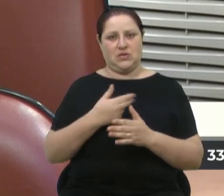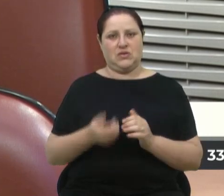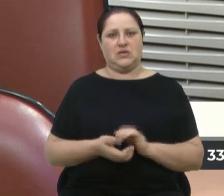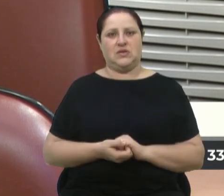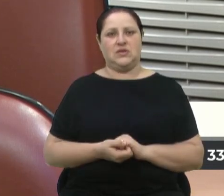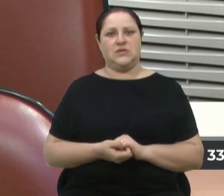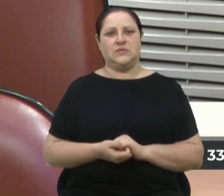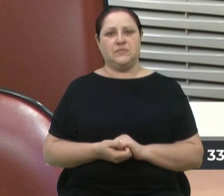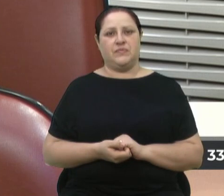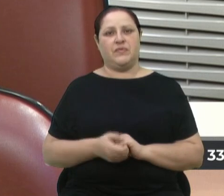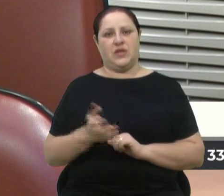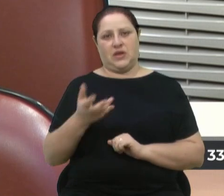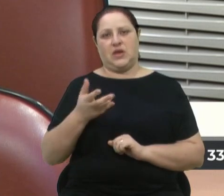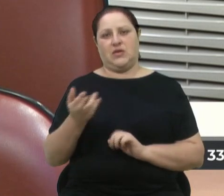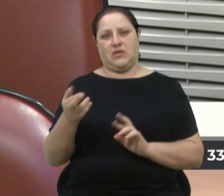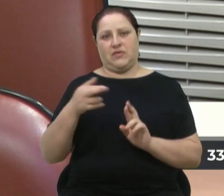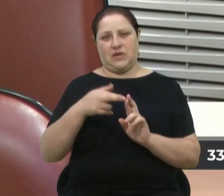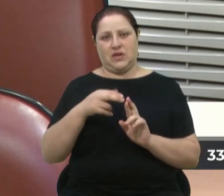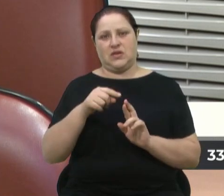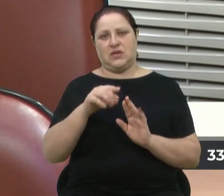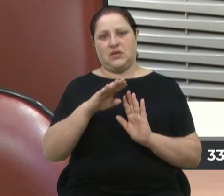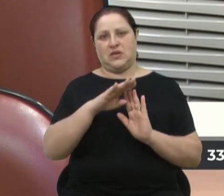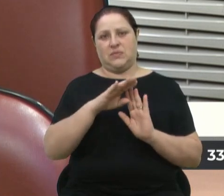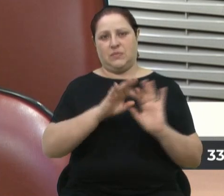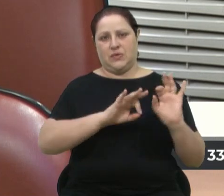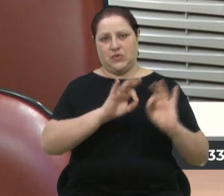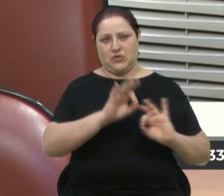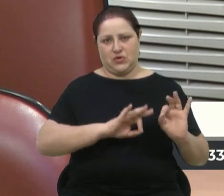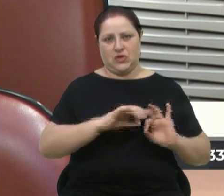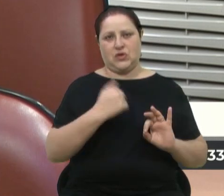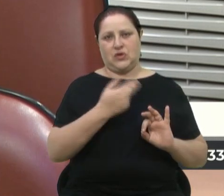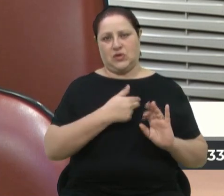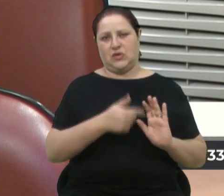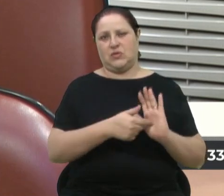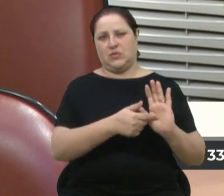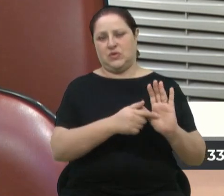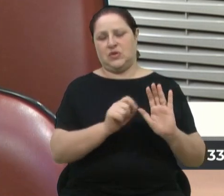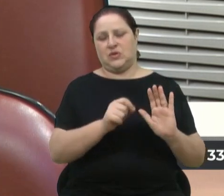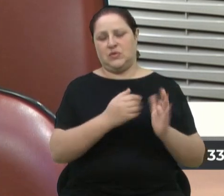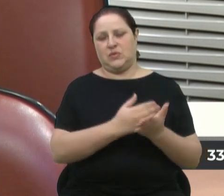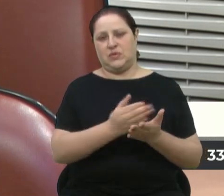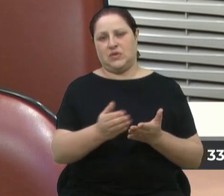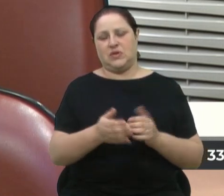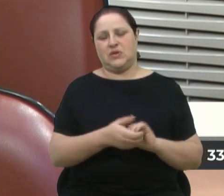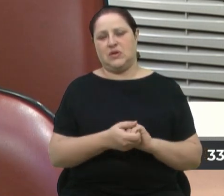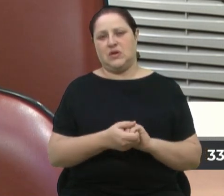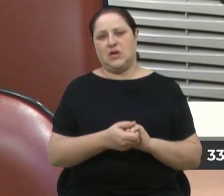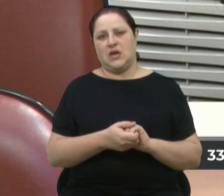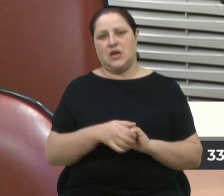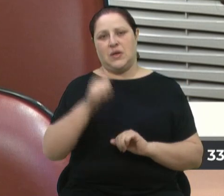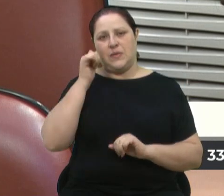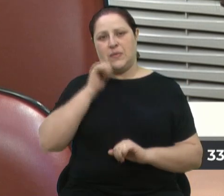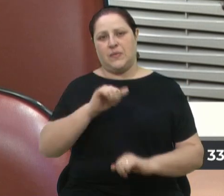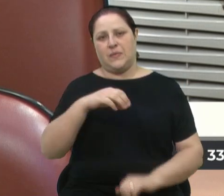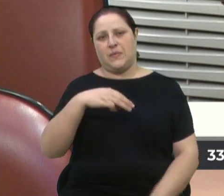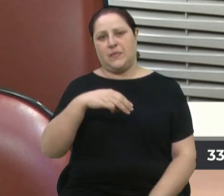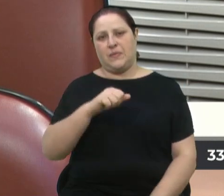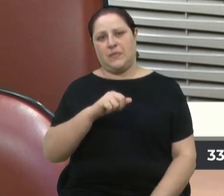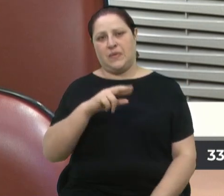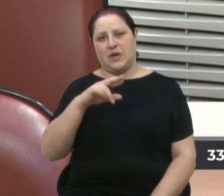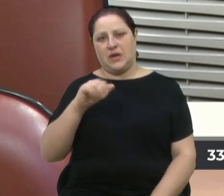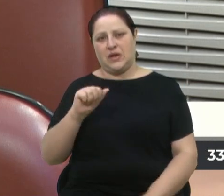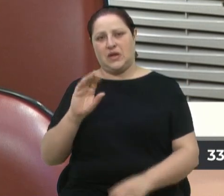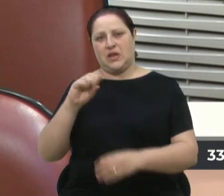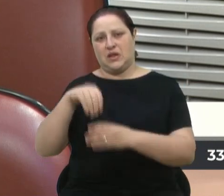também a esse projeto que a gente lança, que é o Maria nas Escolas, junto com a Escola do Legislativo e a PEN, e que eu